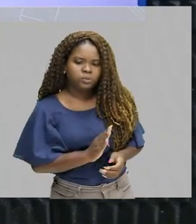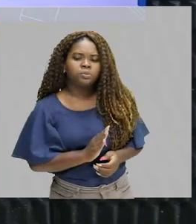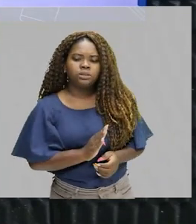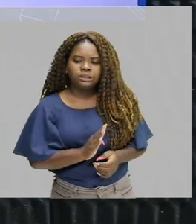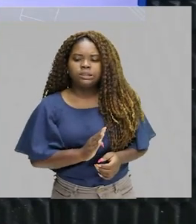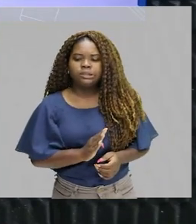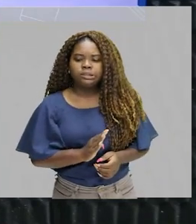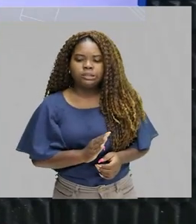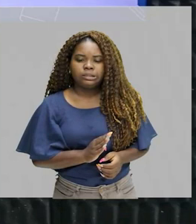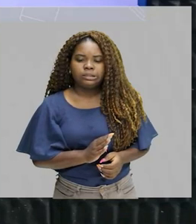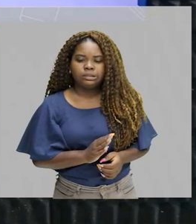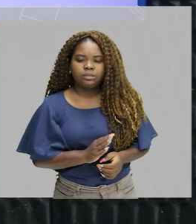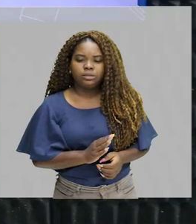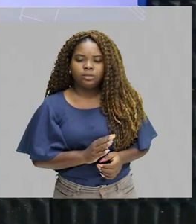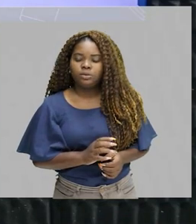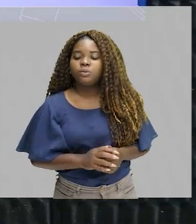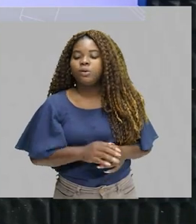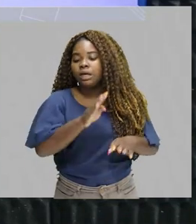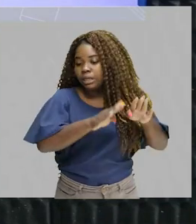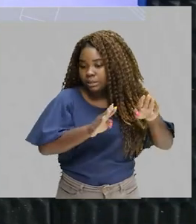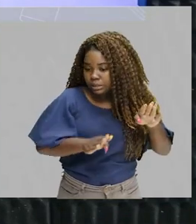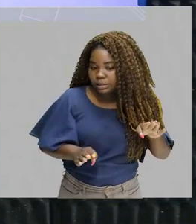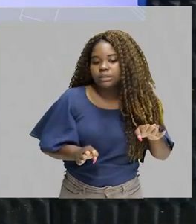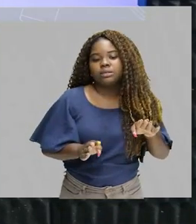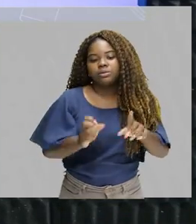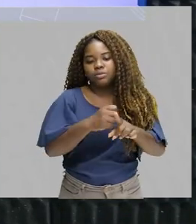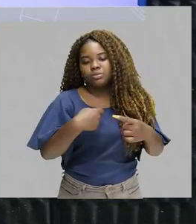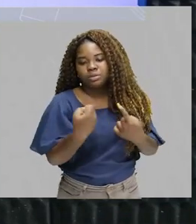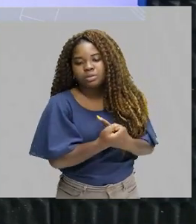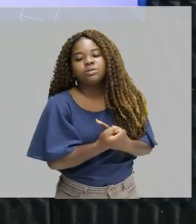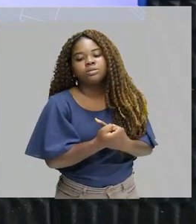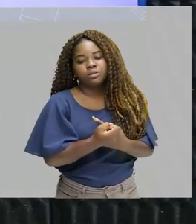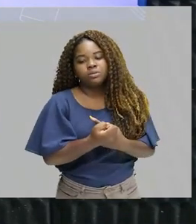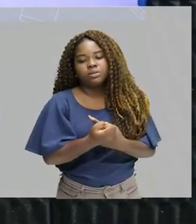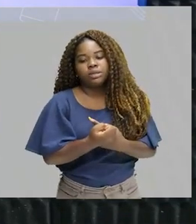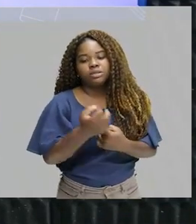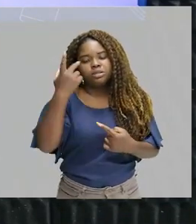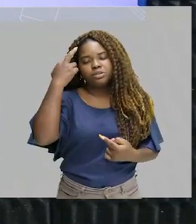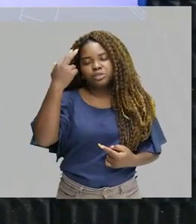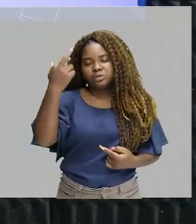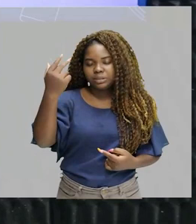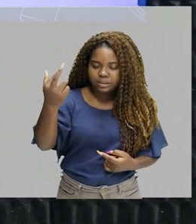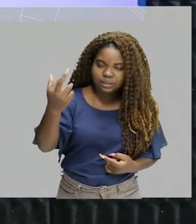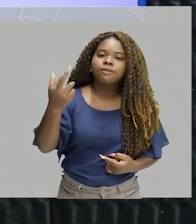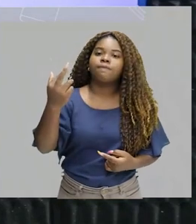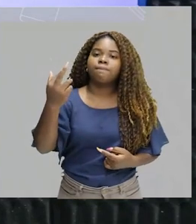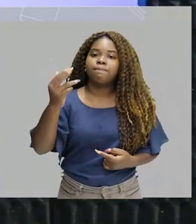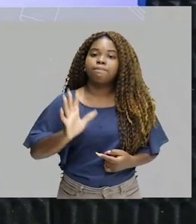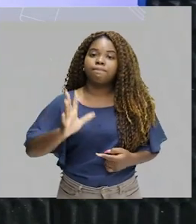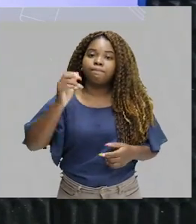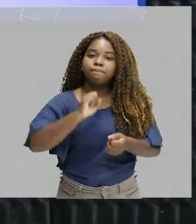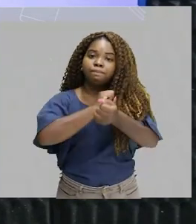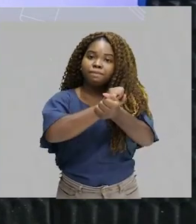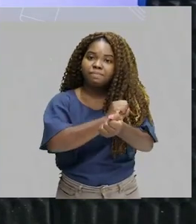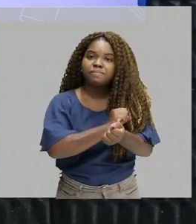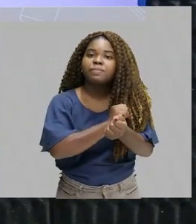perfil da desigualdade é de uma sociedade que se formou na escravidão para você ver eu falei ainda H pouco não